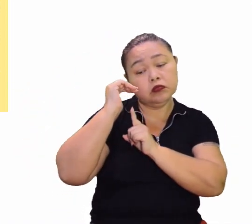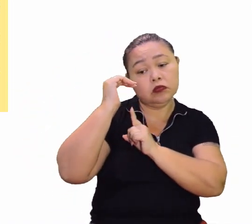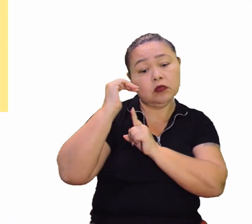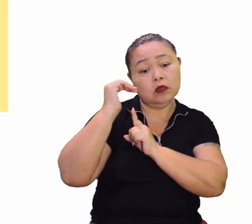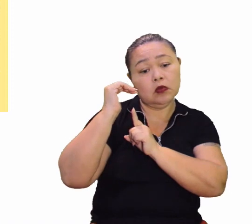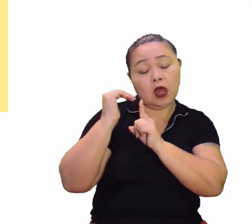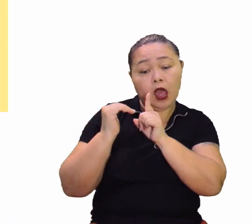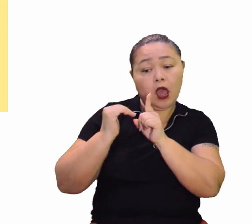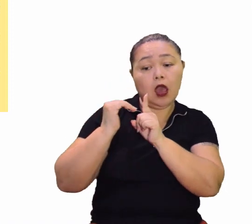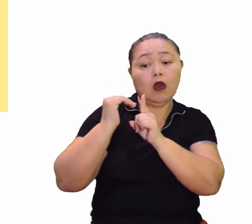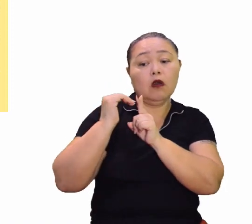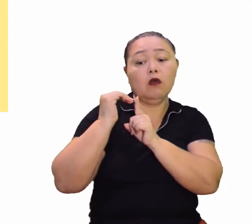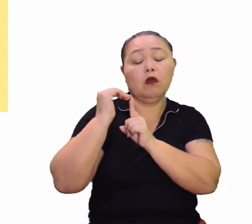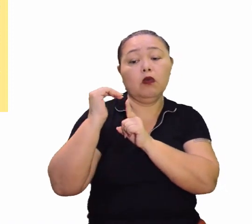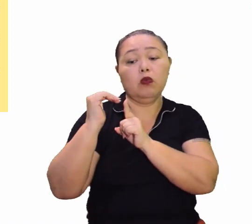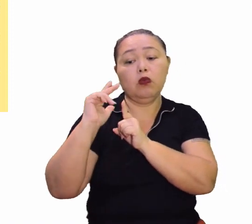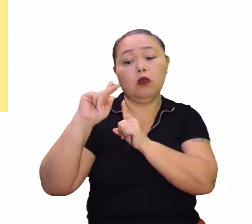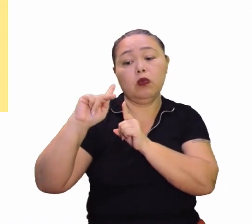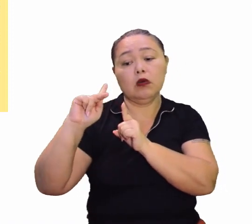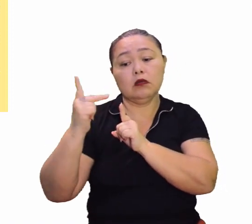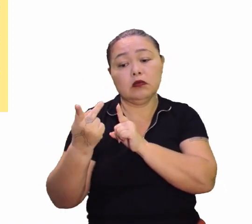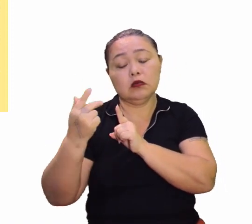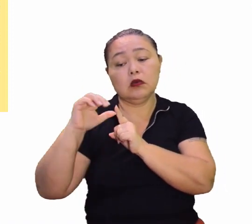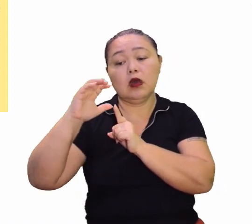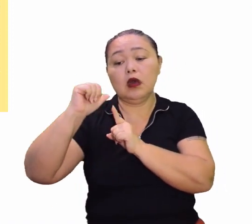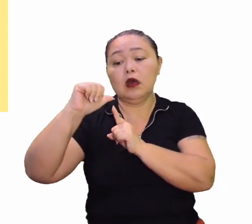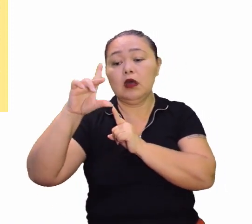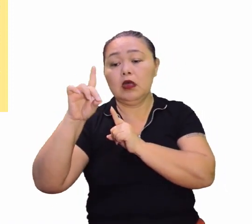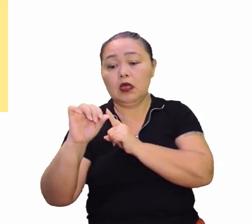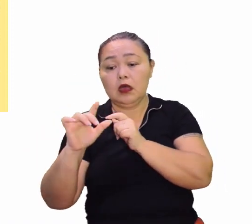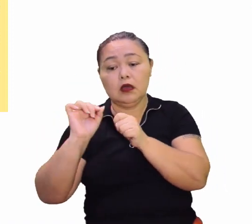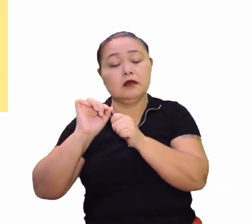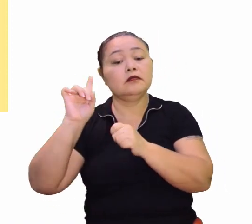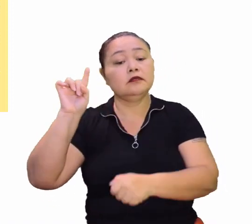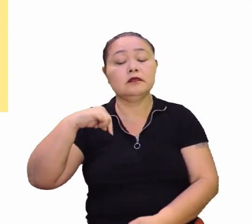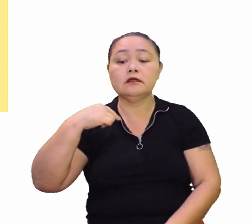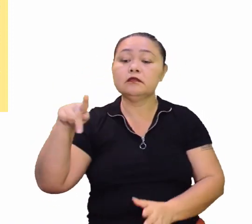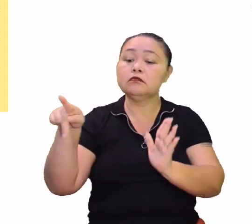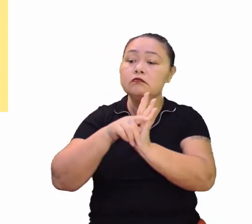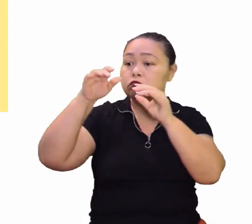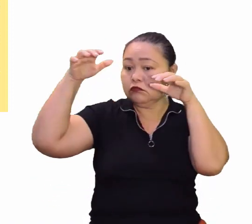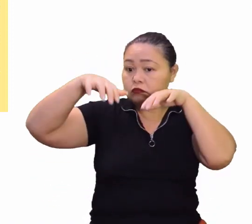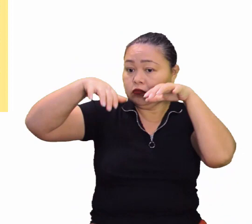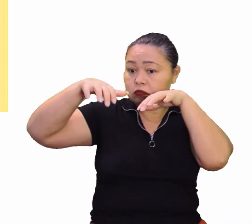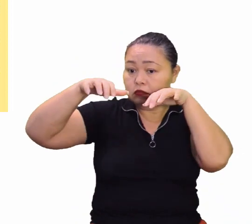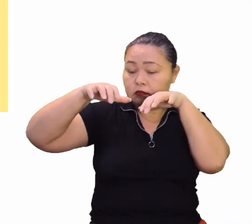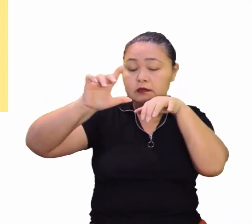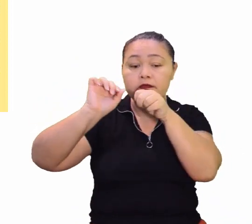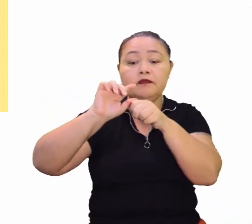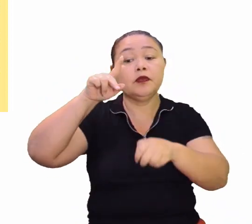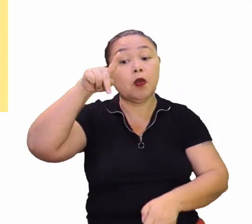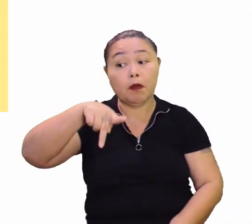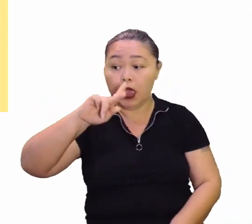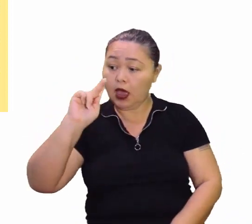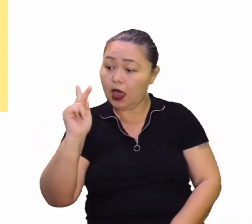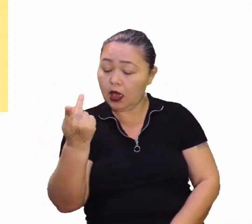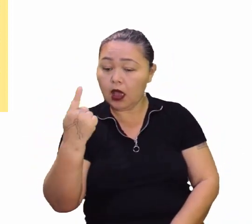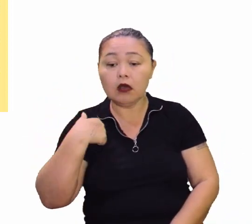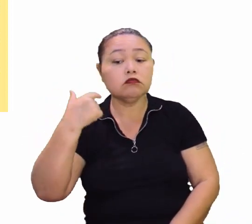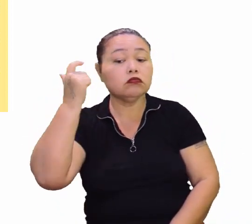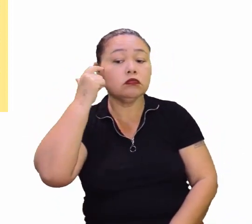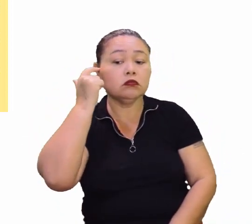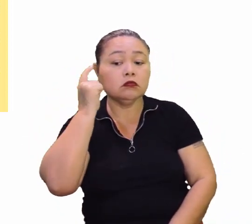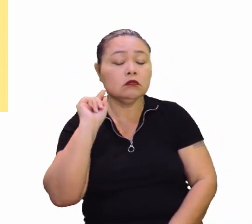vai aumentar a acidez da água da chuva. E é bem interessante que o pH, a gente